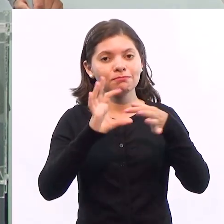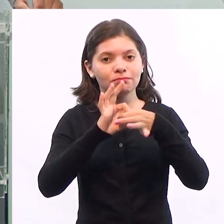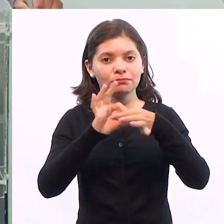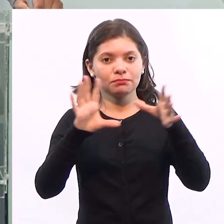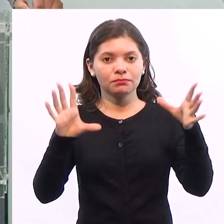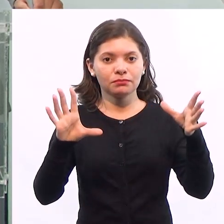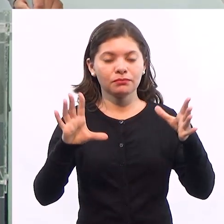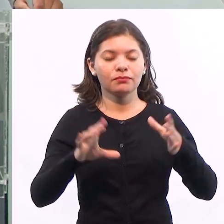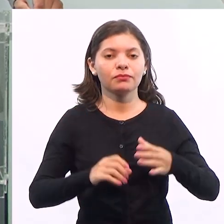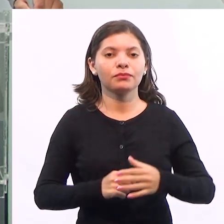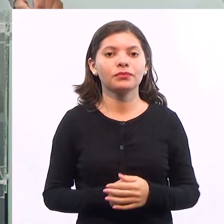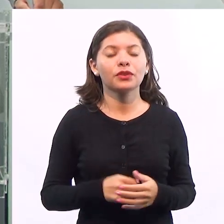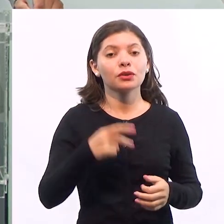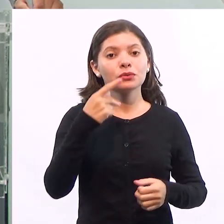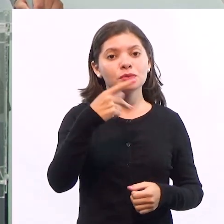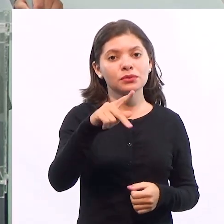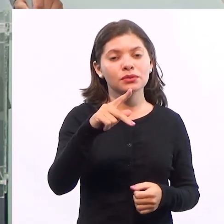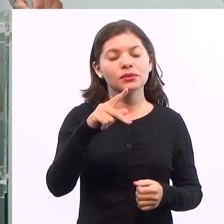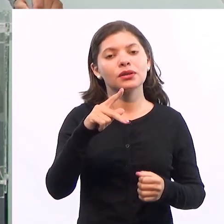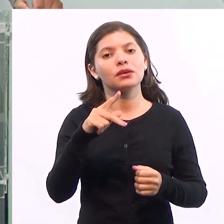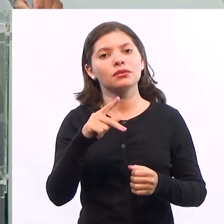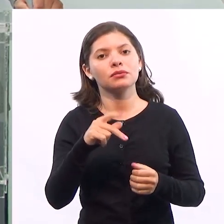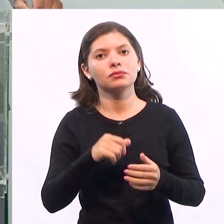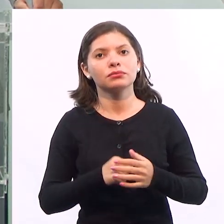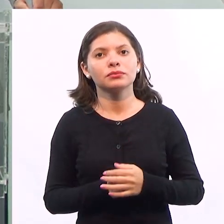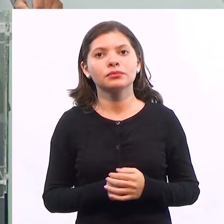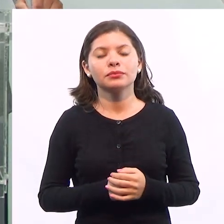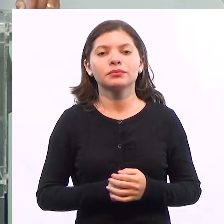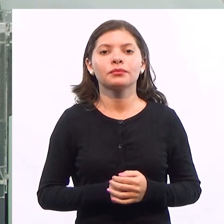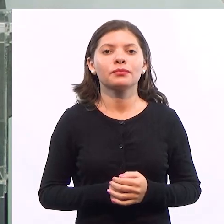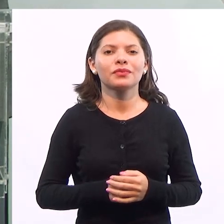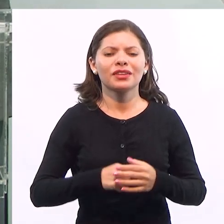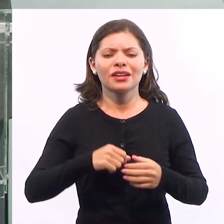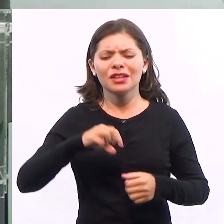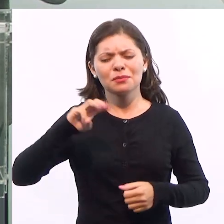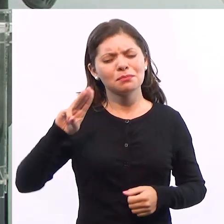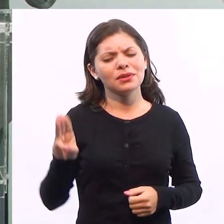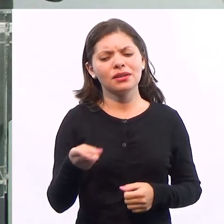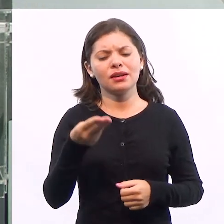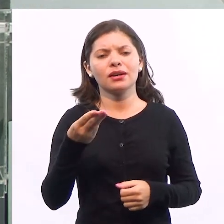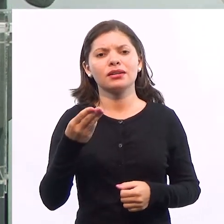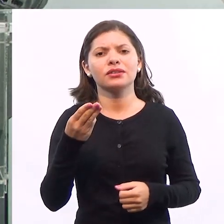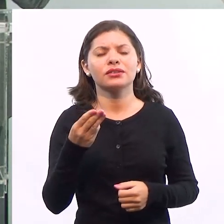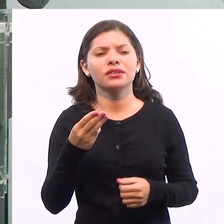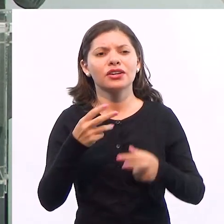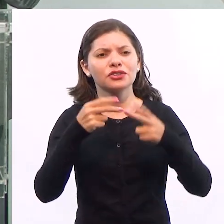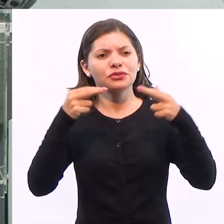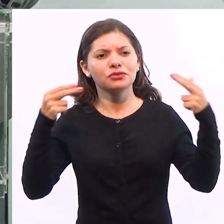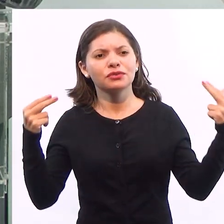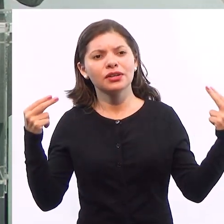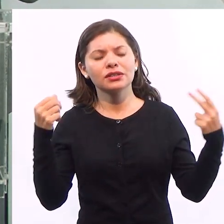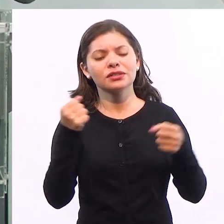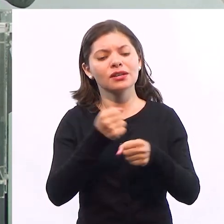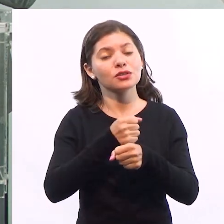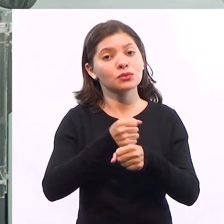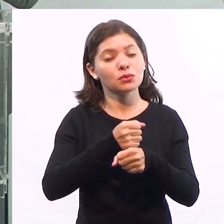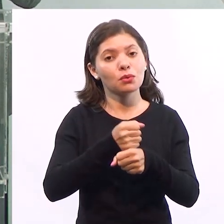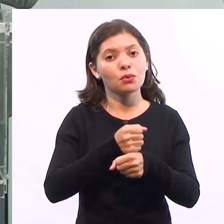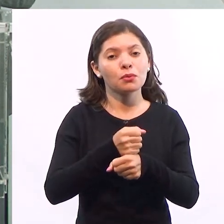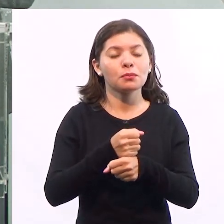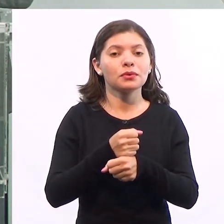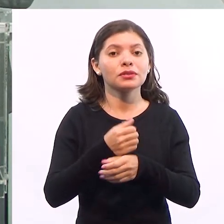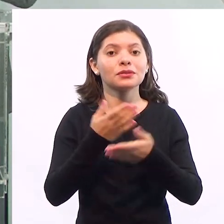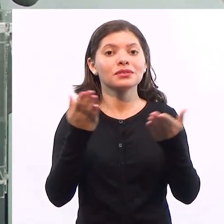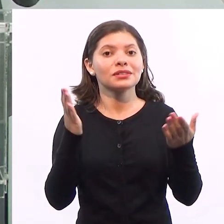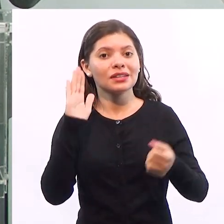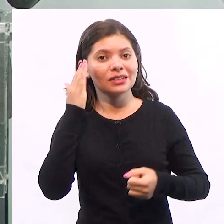estão disponíveis aí no teu material, na nossa biblioteca virtual, que tem milhares de outras obras suficientes para